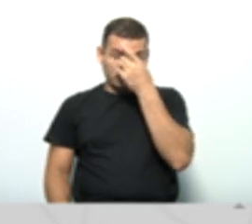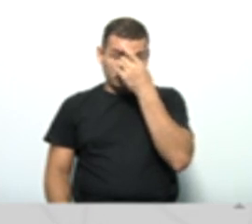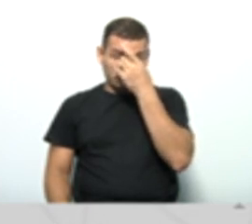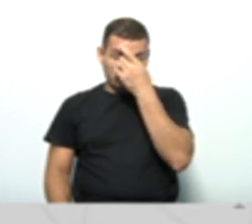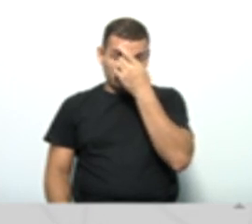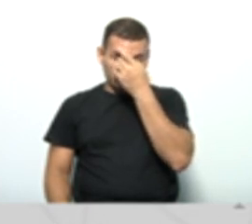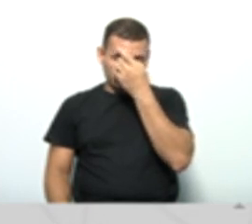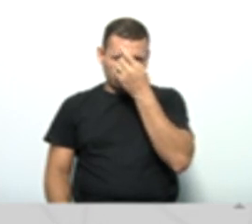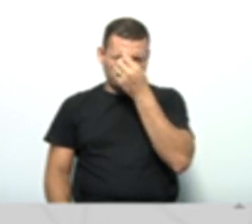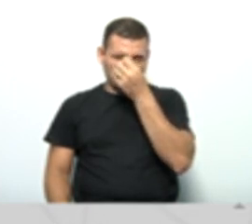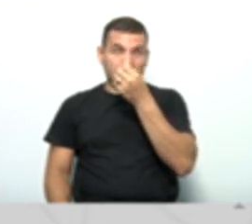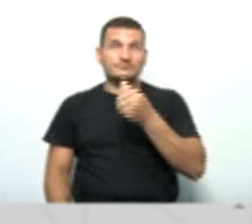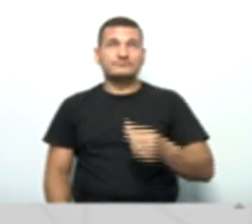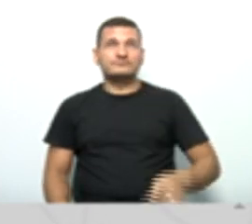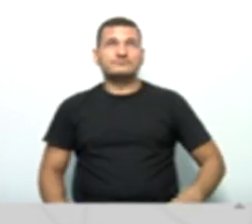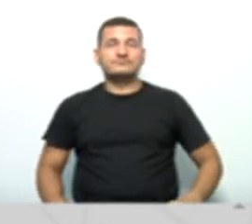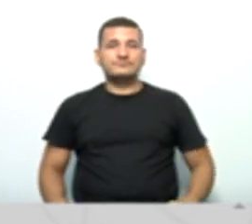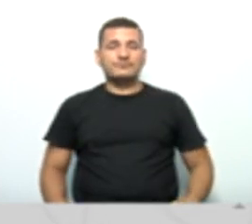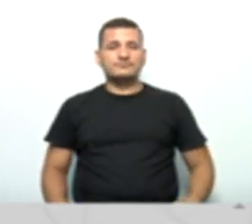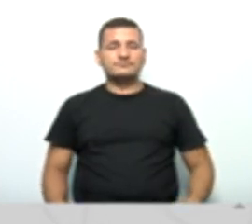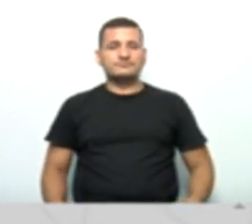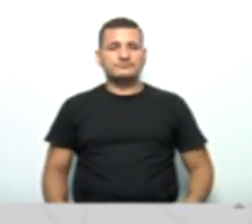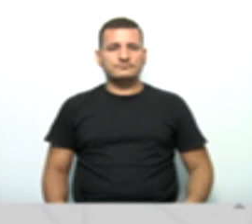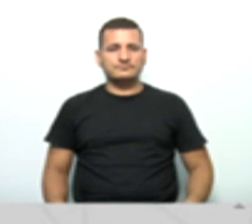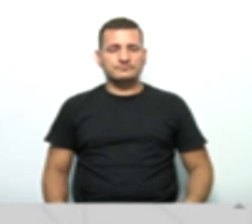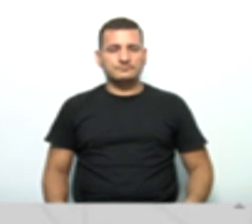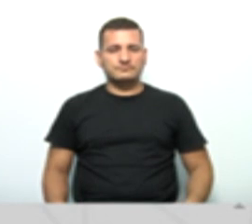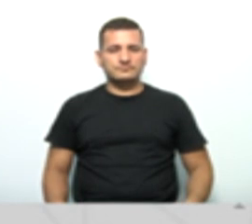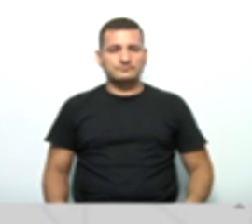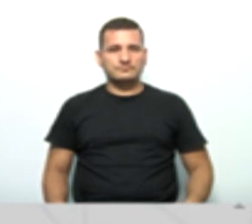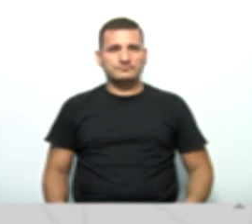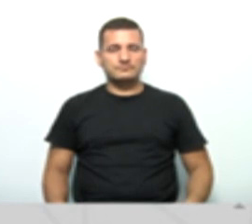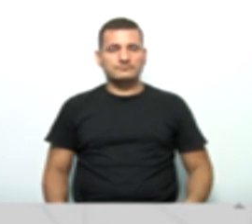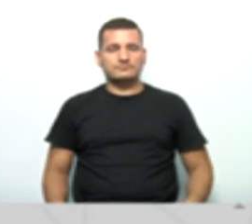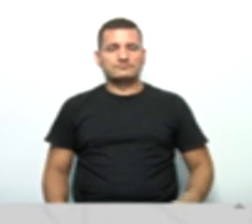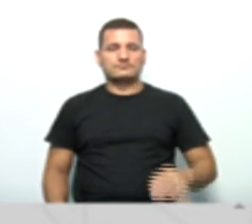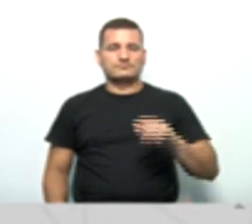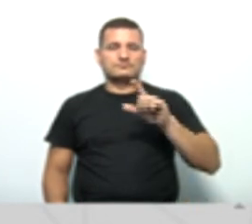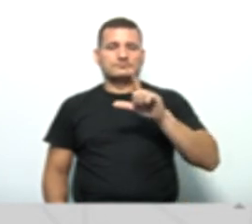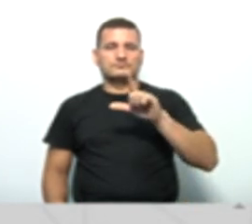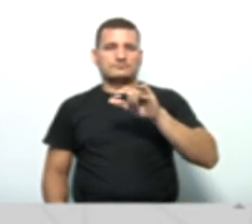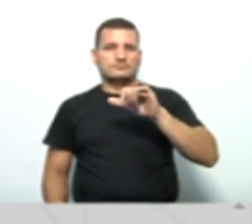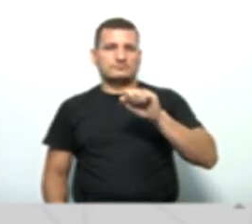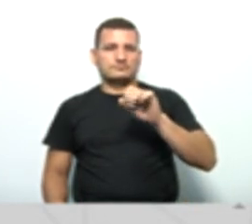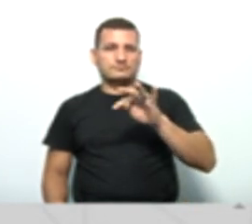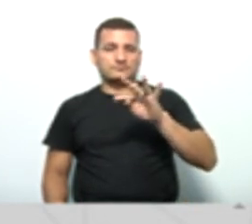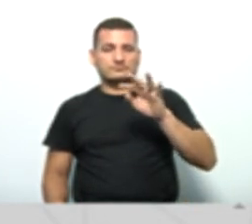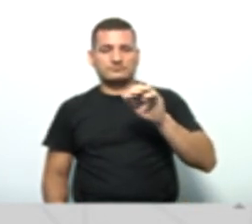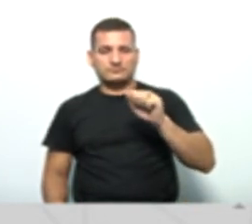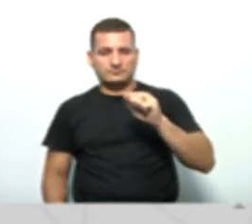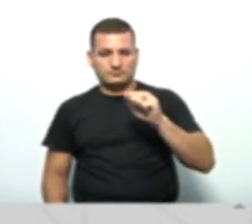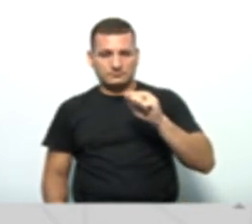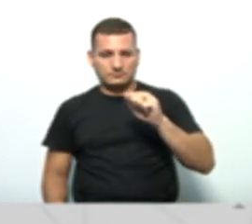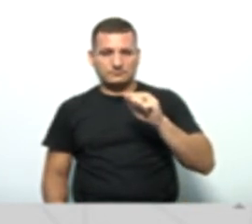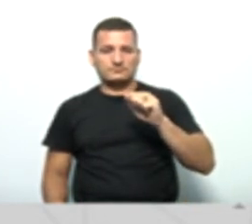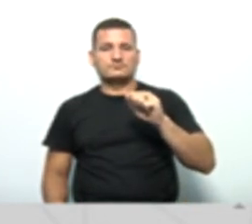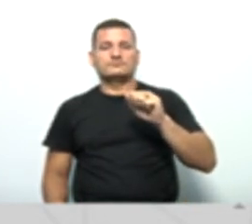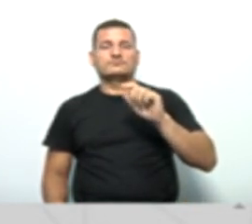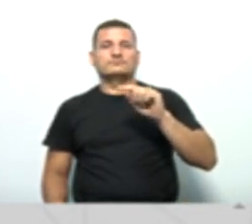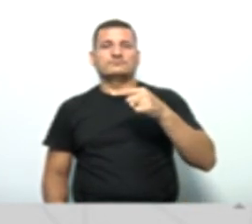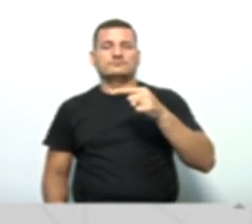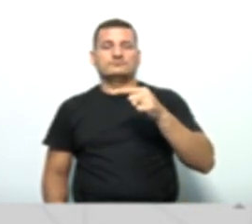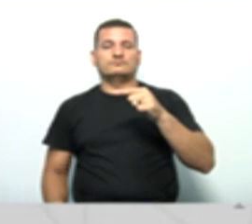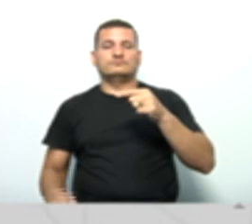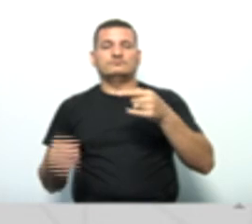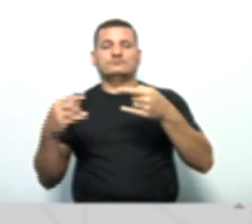Olha, eu vou receber lista, né? Lista, uma variável, vou colocar aqui o valor dela, né, 10,